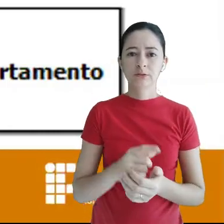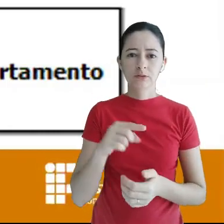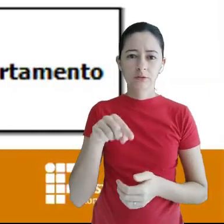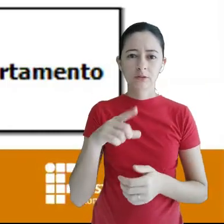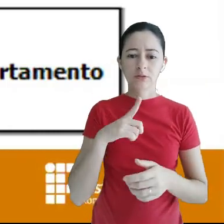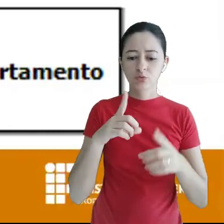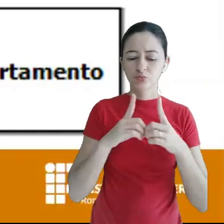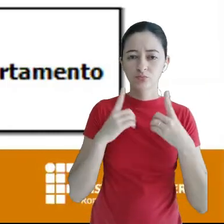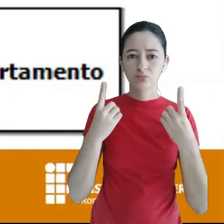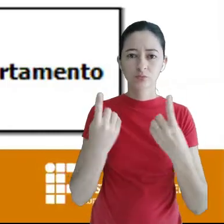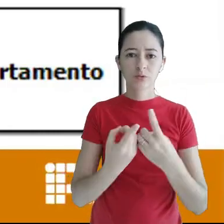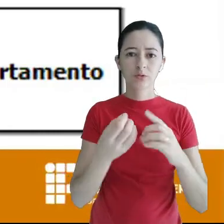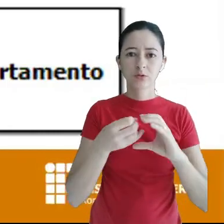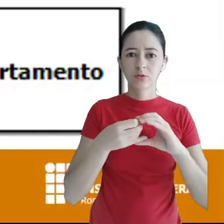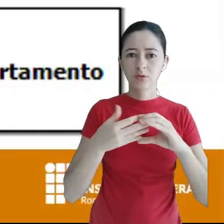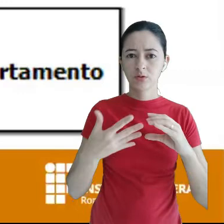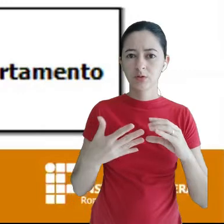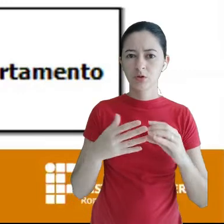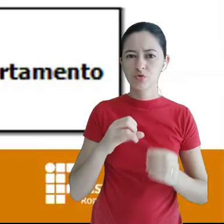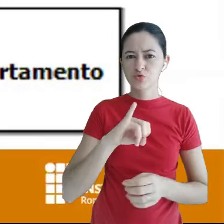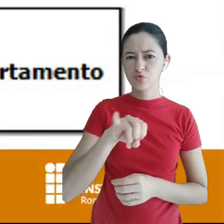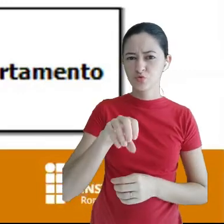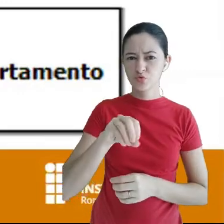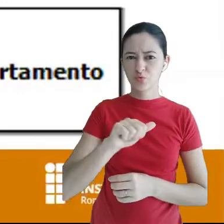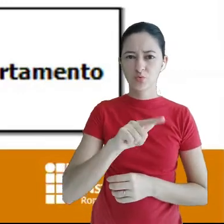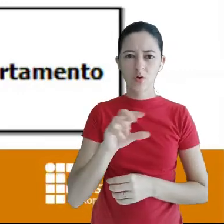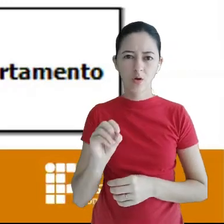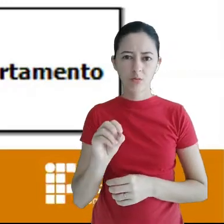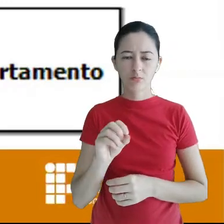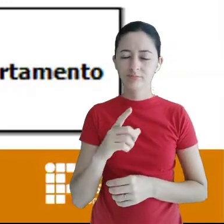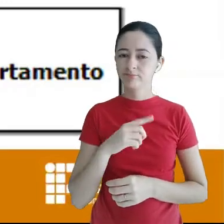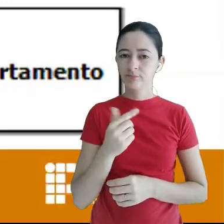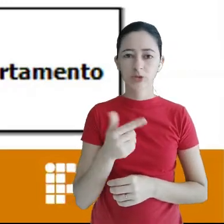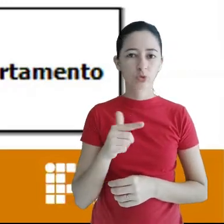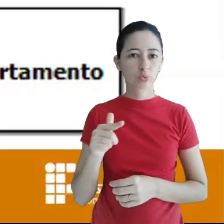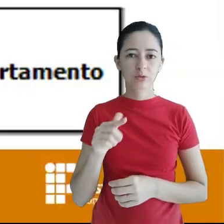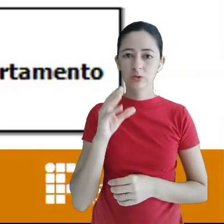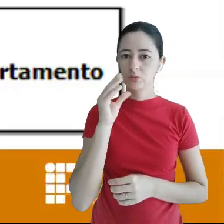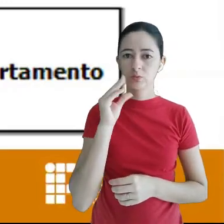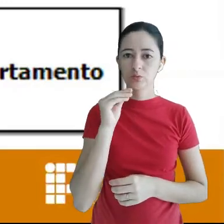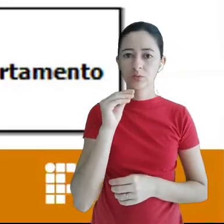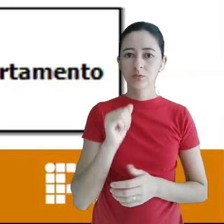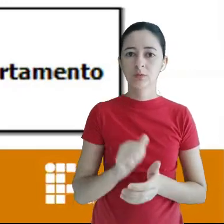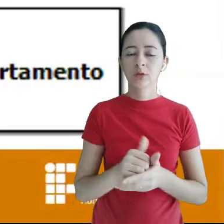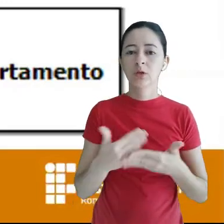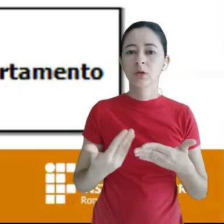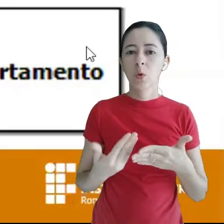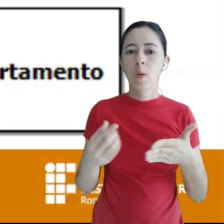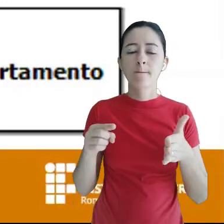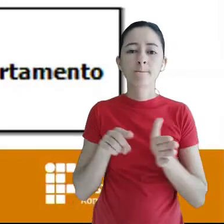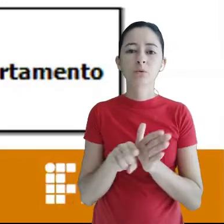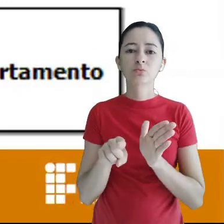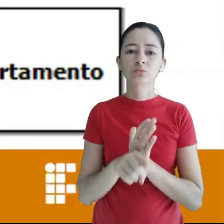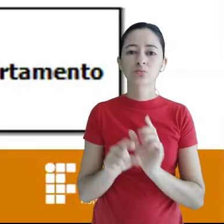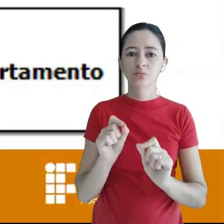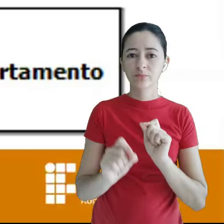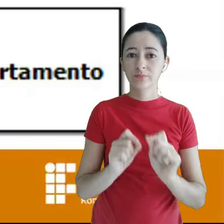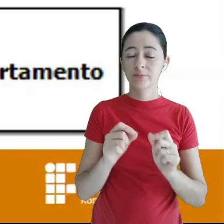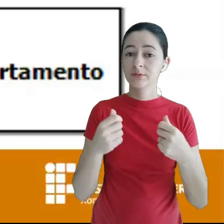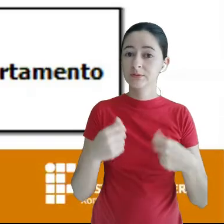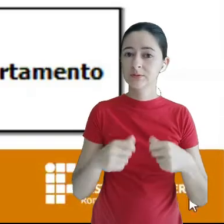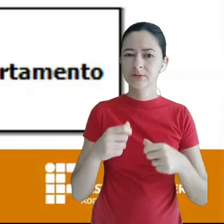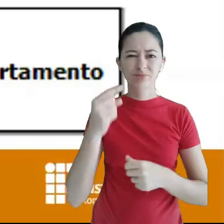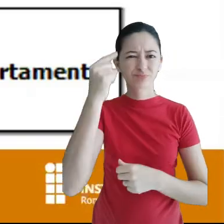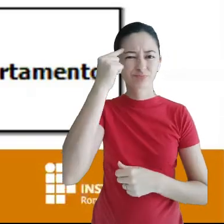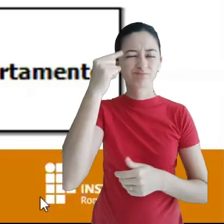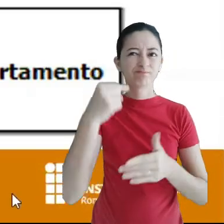Existe lá uma característica do departamento chamado João da Silva? Um funcionário? Não. Então, ou seja, a pergunta aqui seria...